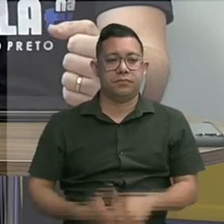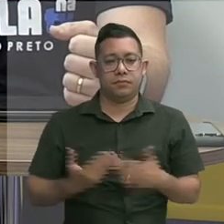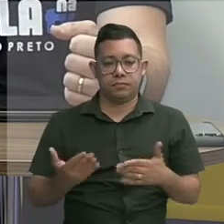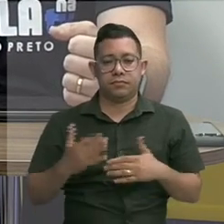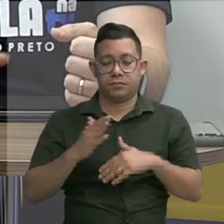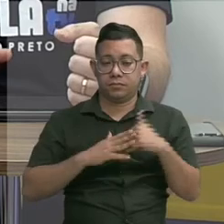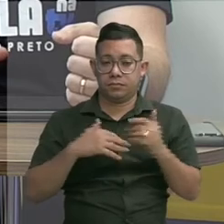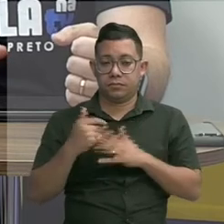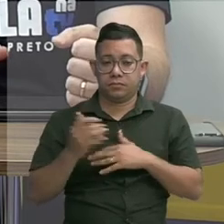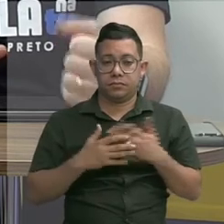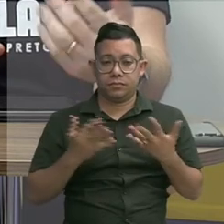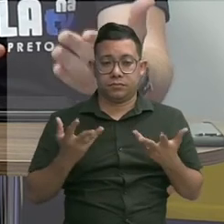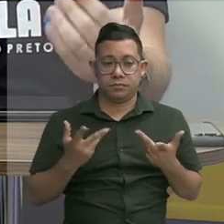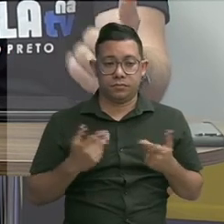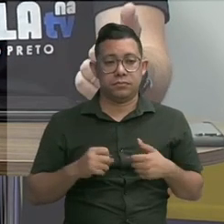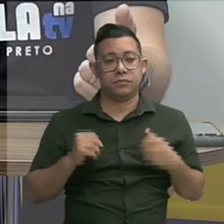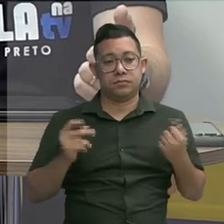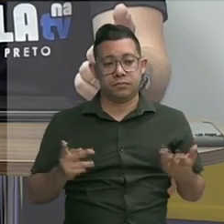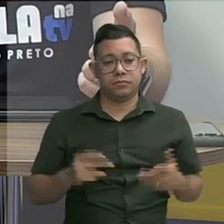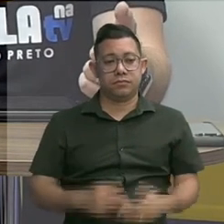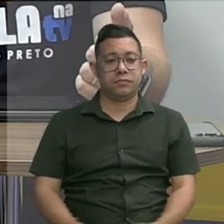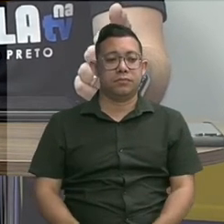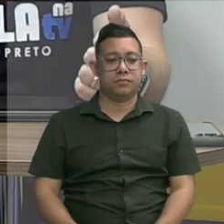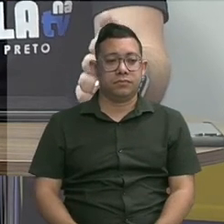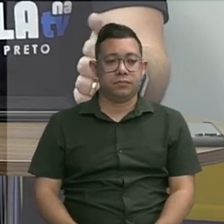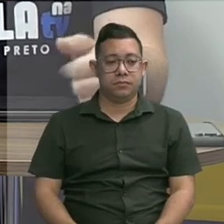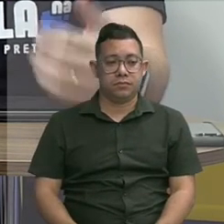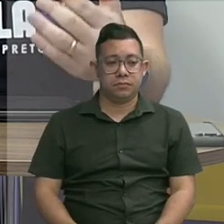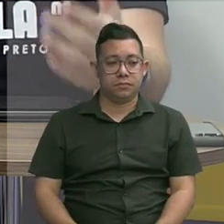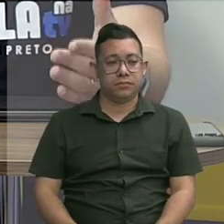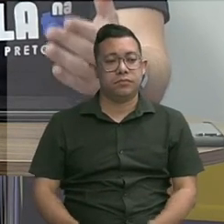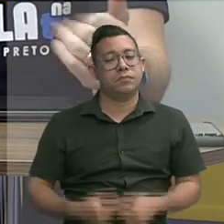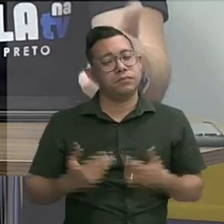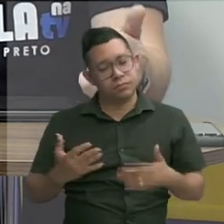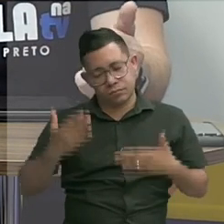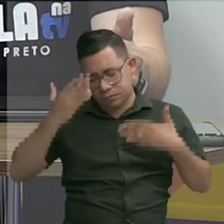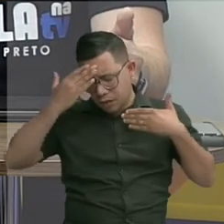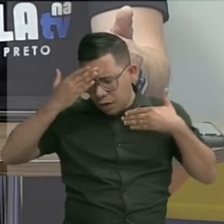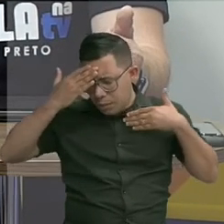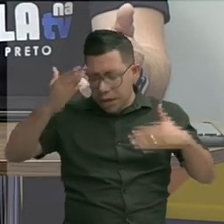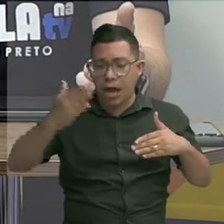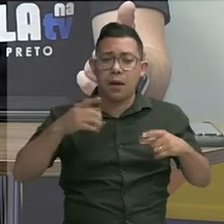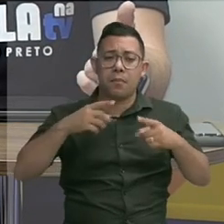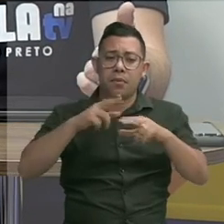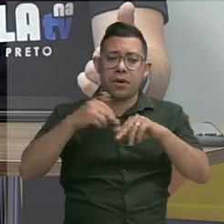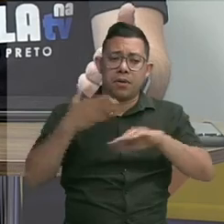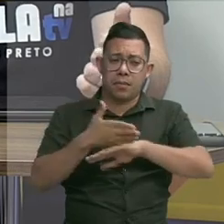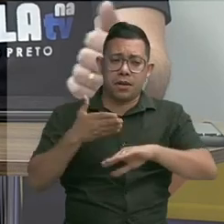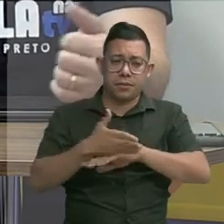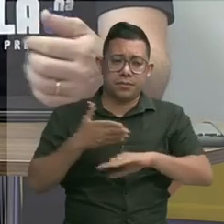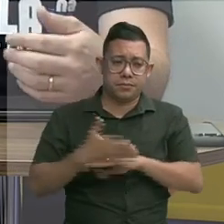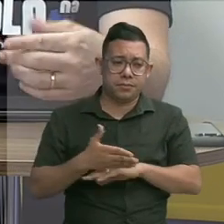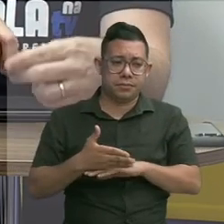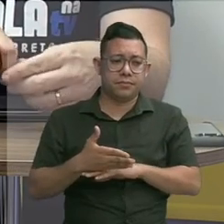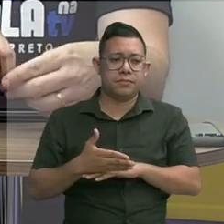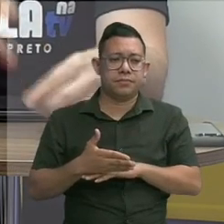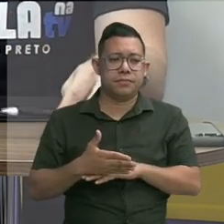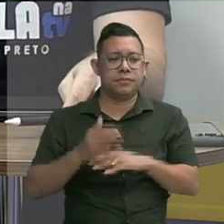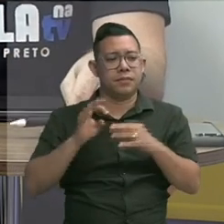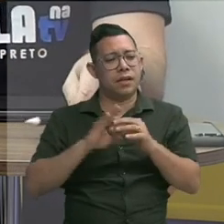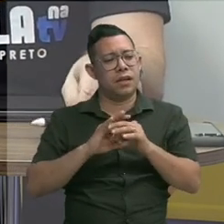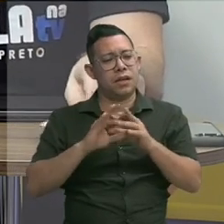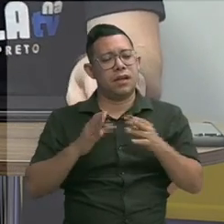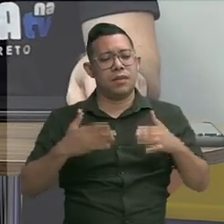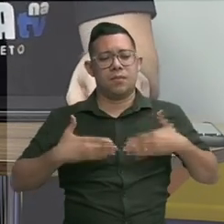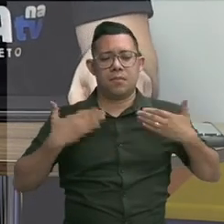habilidades foram essas ó tá vendo e nossas referências gente muito obrigado mesmo pela participação de vocês a gente